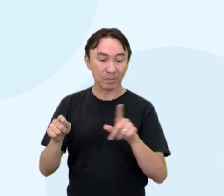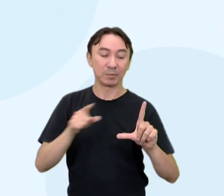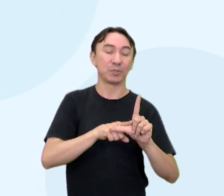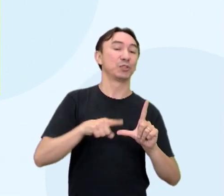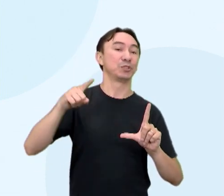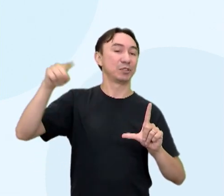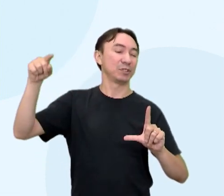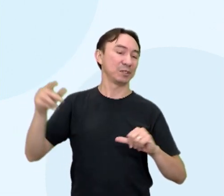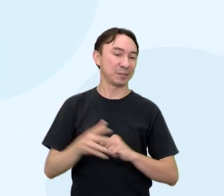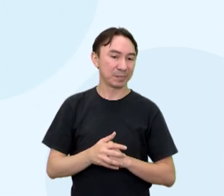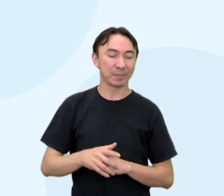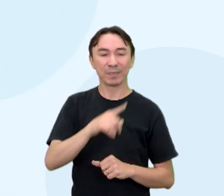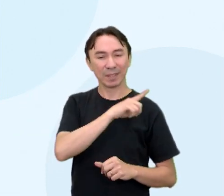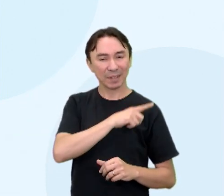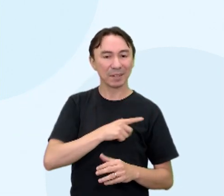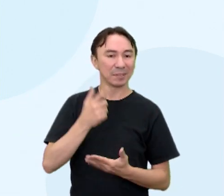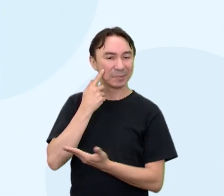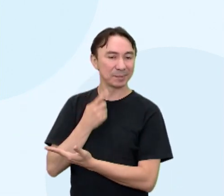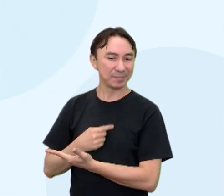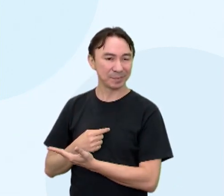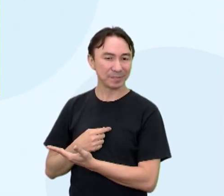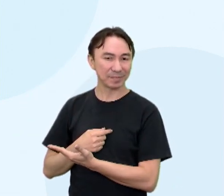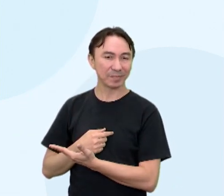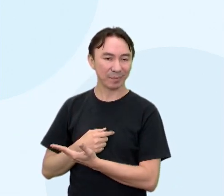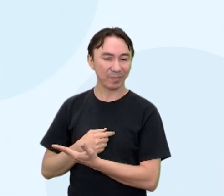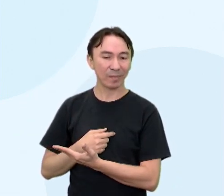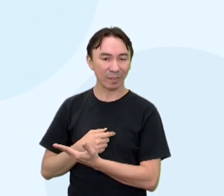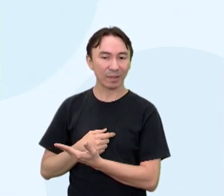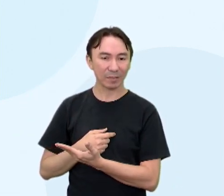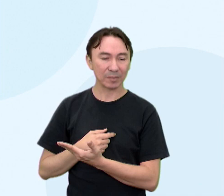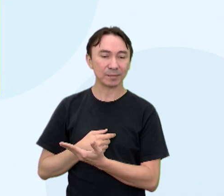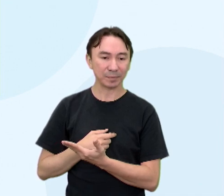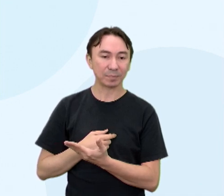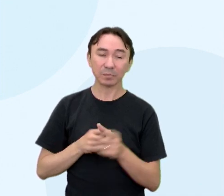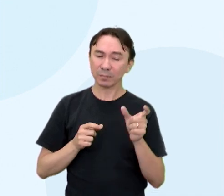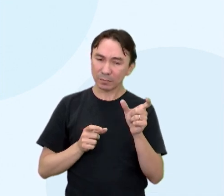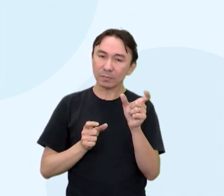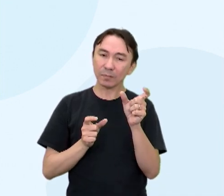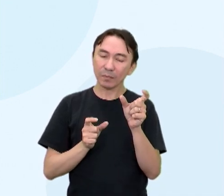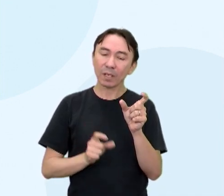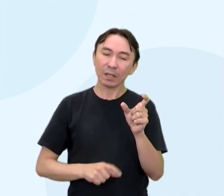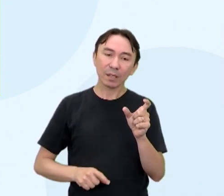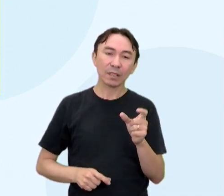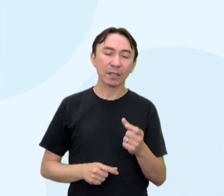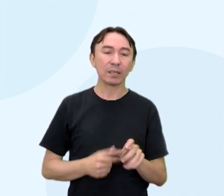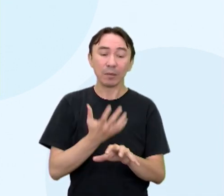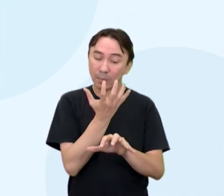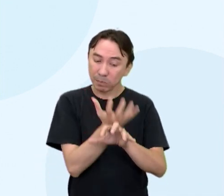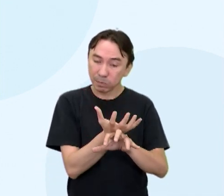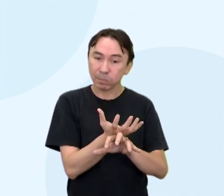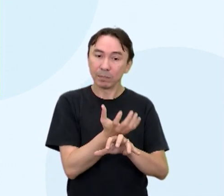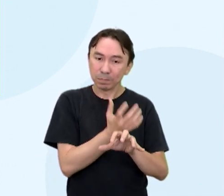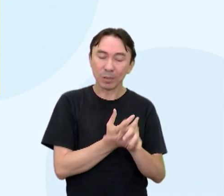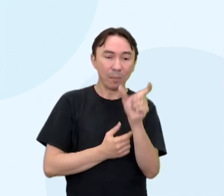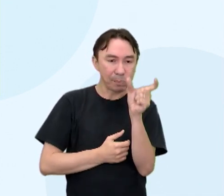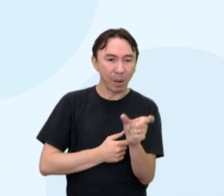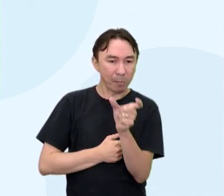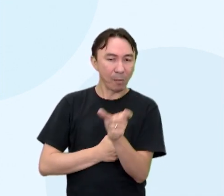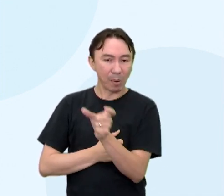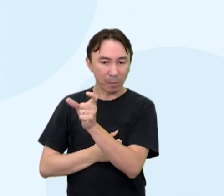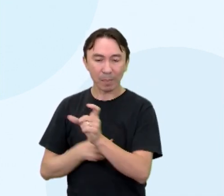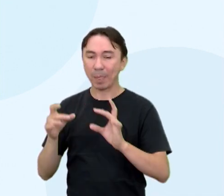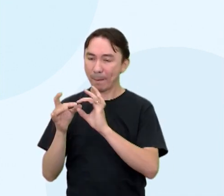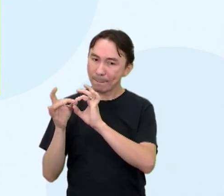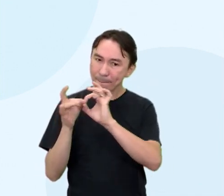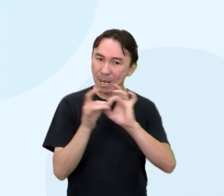para vocês, posicionando, né? Esse quadro ele não é só isso, né? É um recorte do quadro integrador, tá ok? A